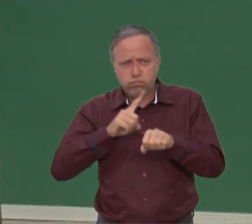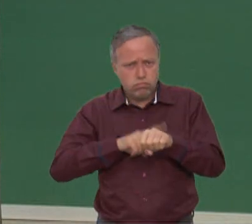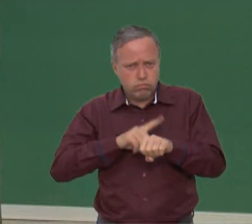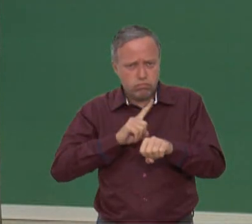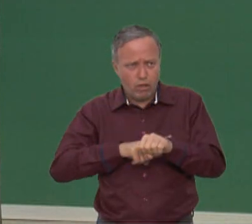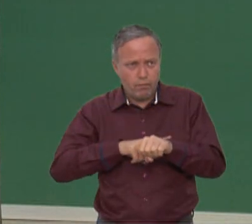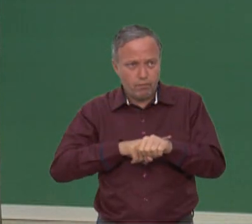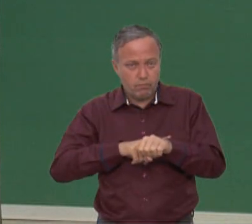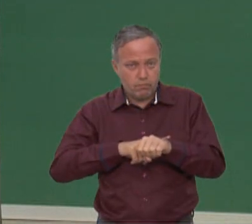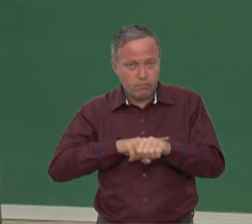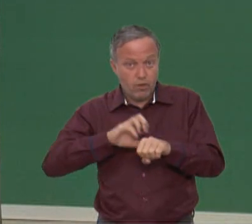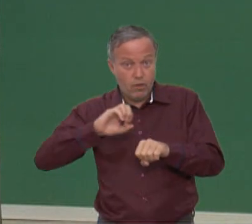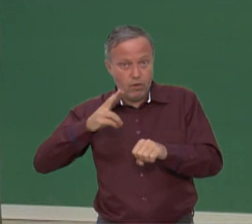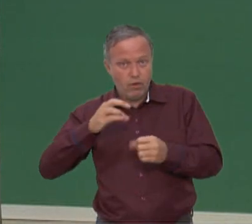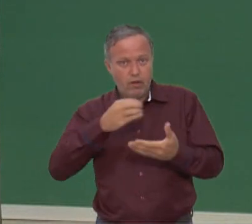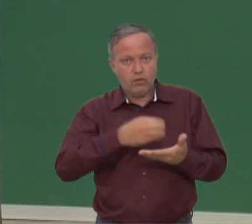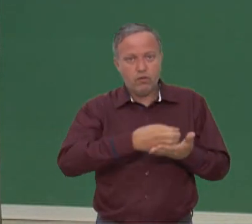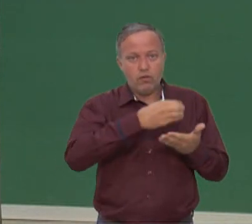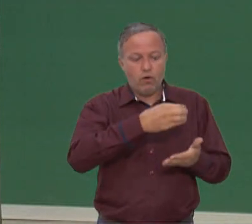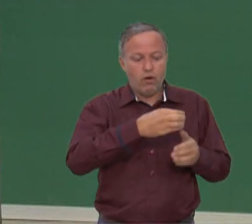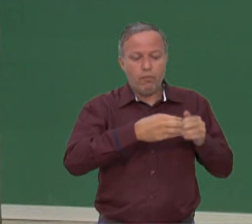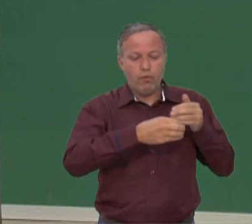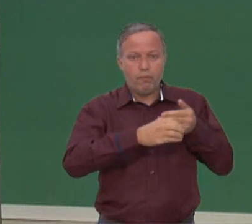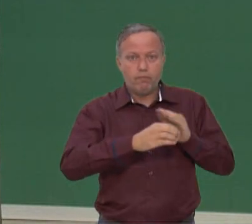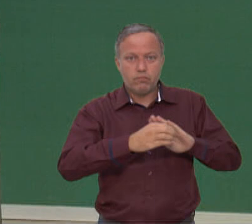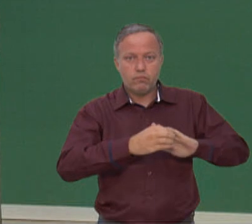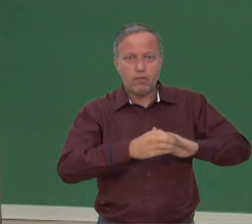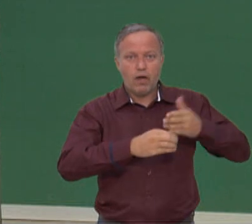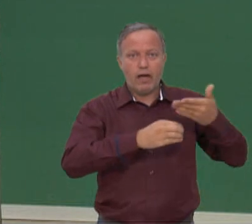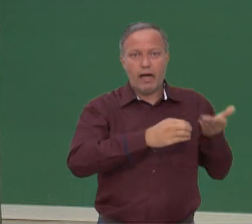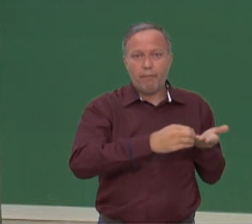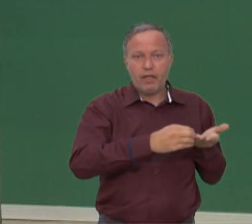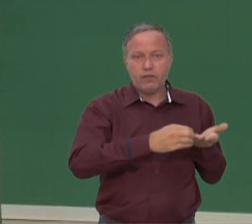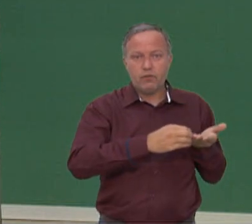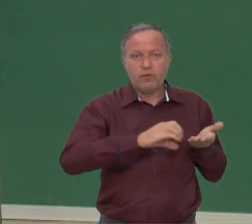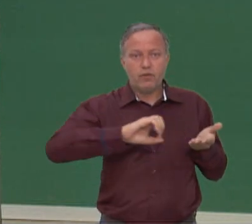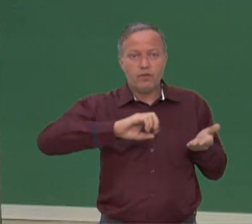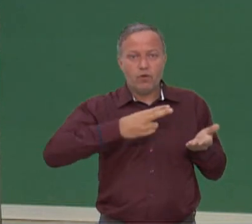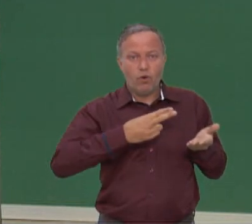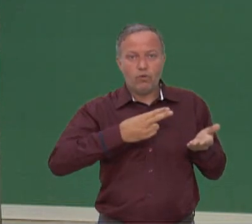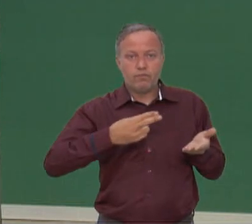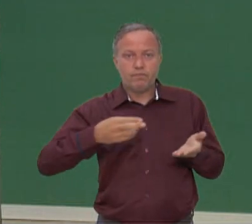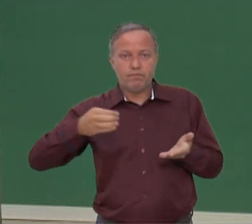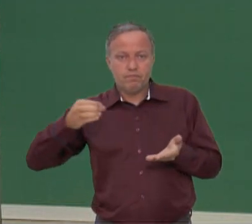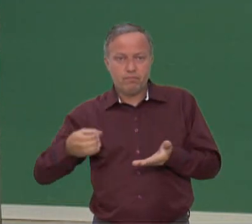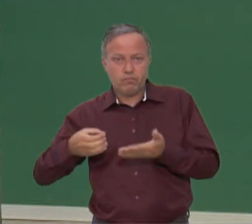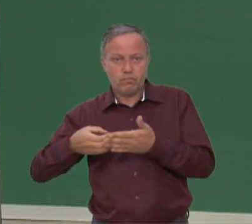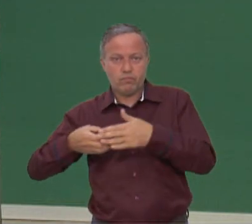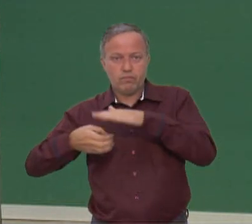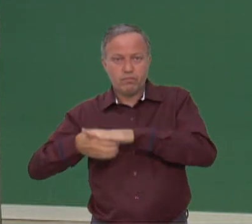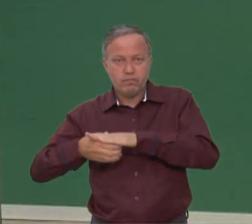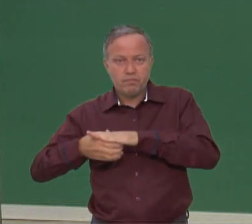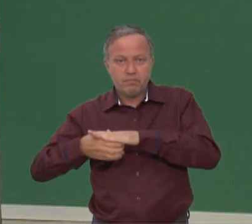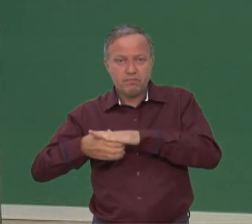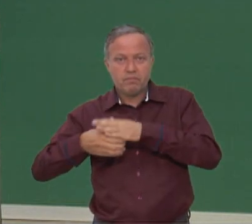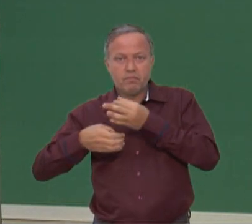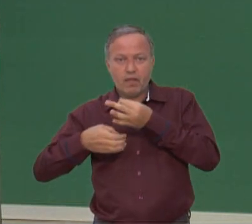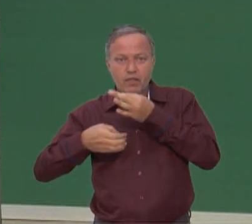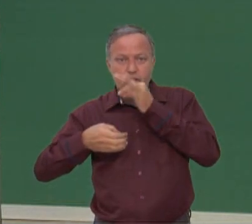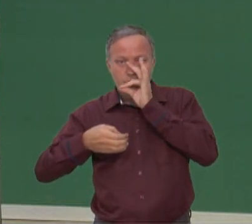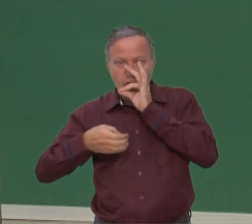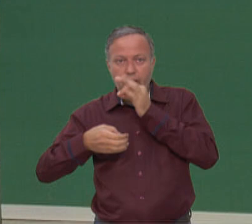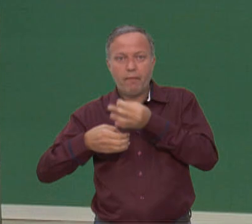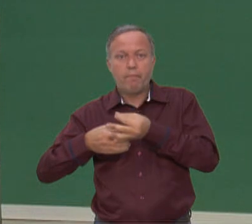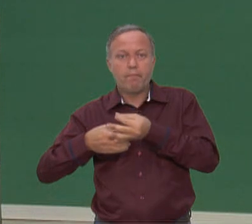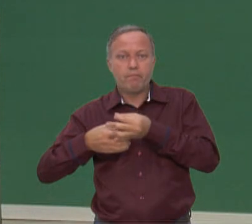estivesse apenas num copo, por exemplo. Então assim, se você coloca um café quente, leite quente, chá